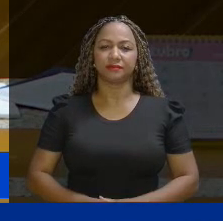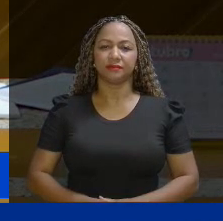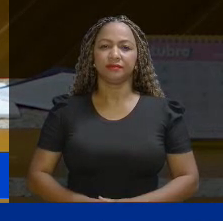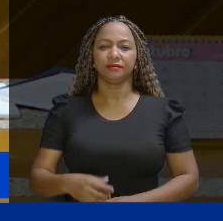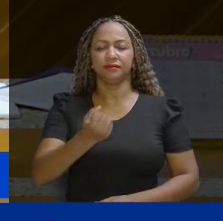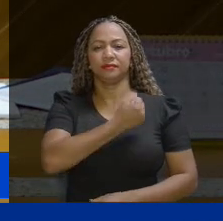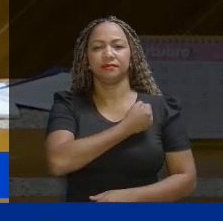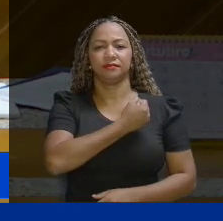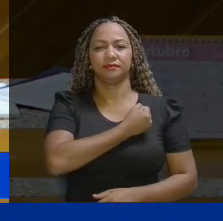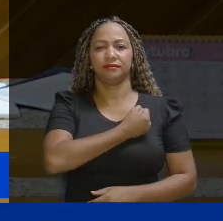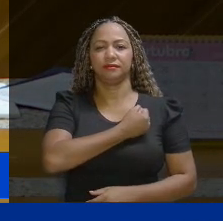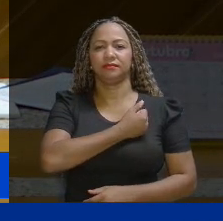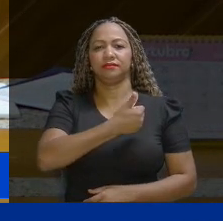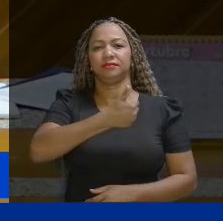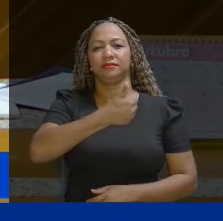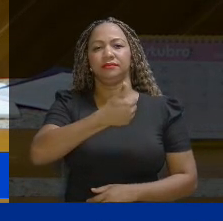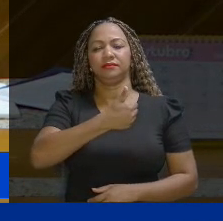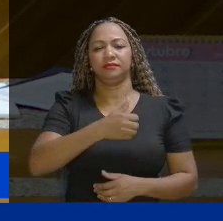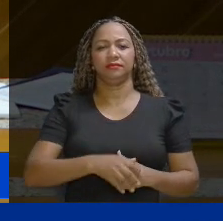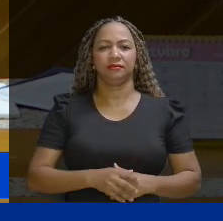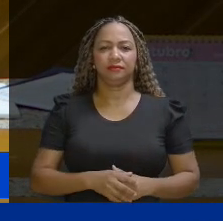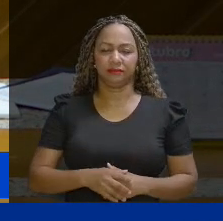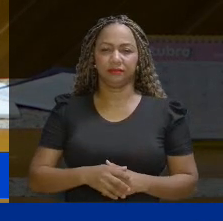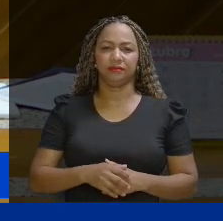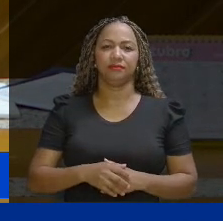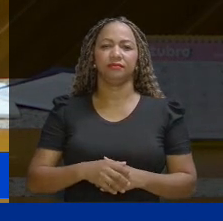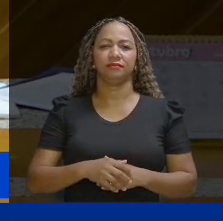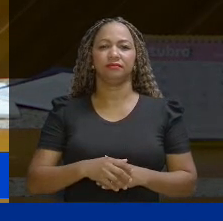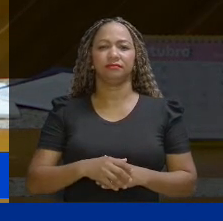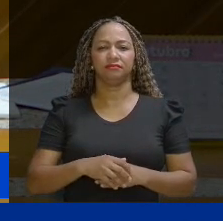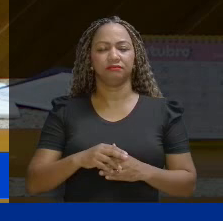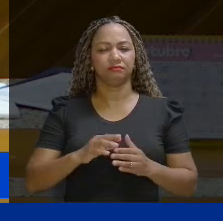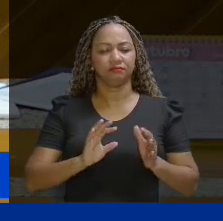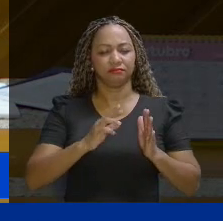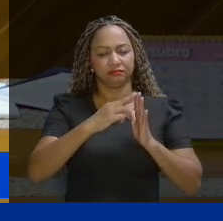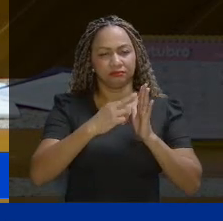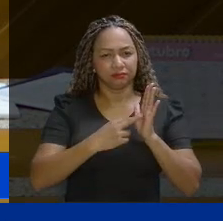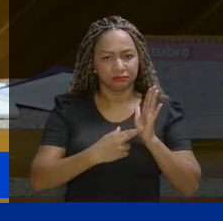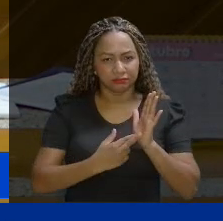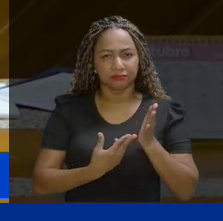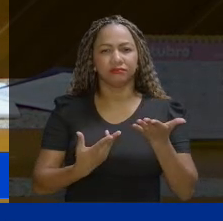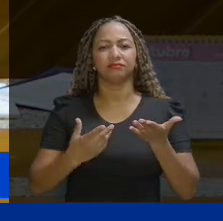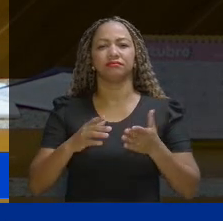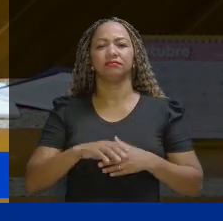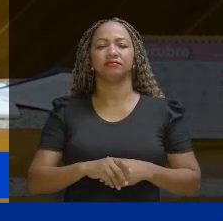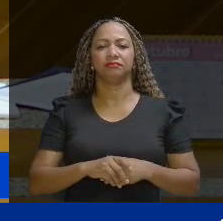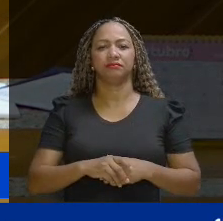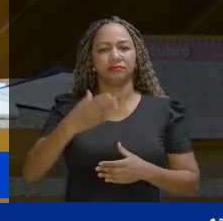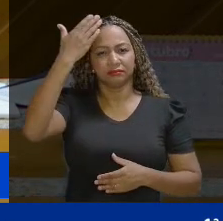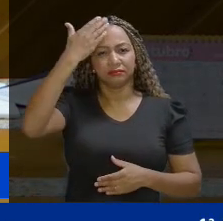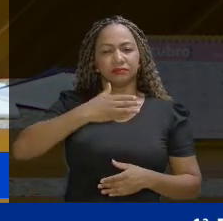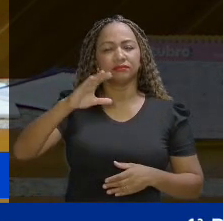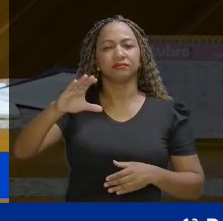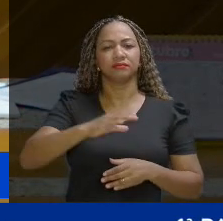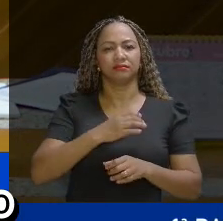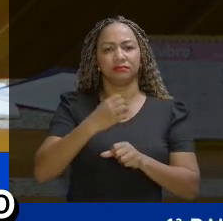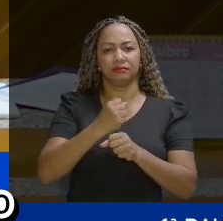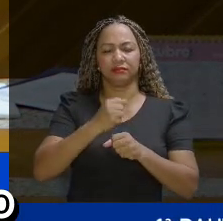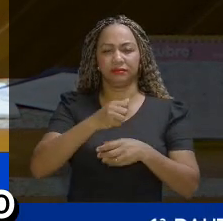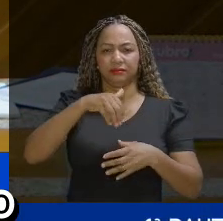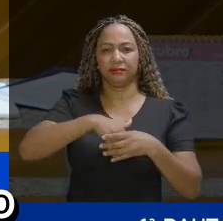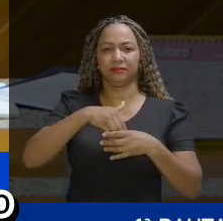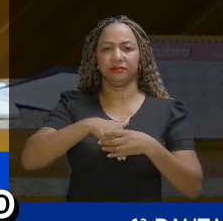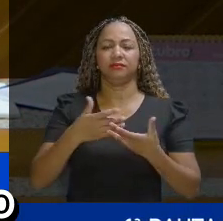O número 1 da pauta é o requerimento de regularização de omissão de prestação de contas eleitorais, número 0666 de